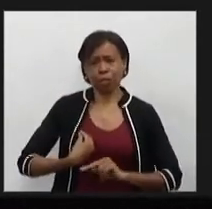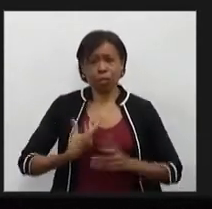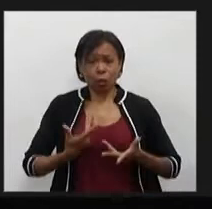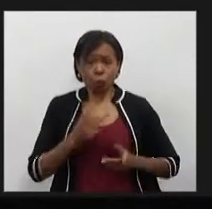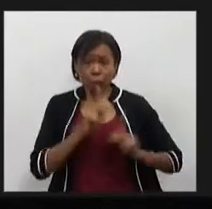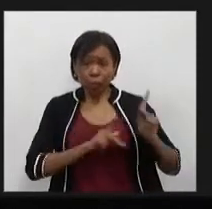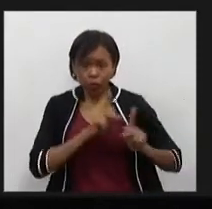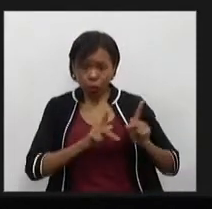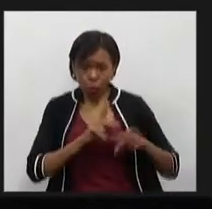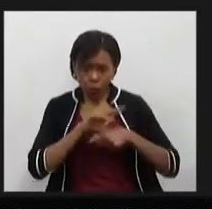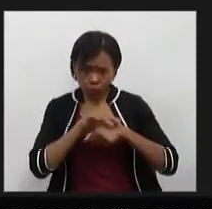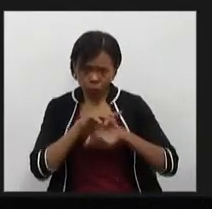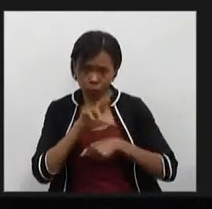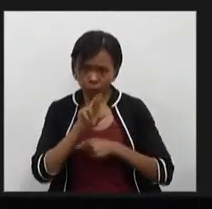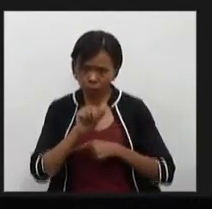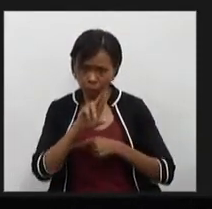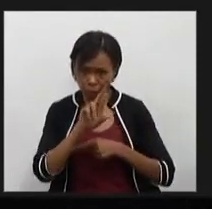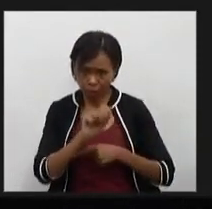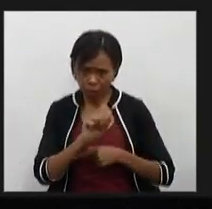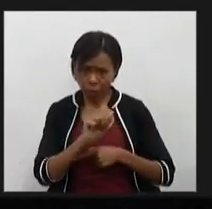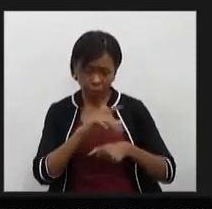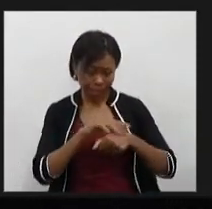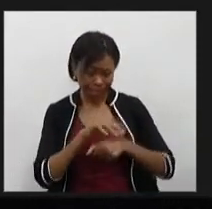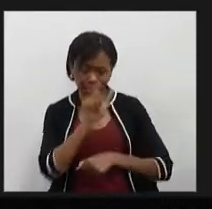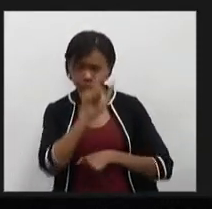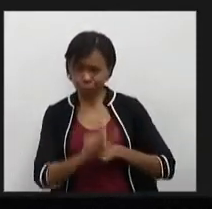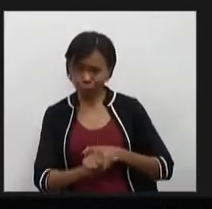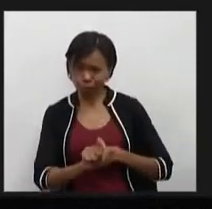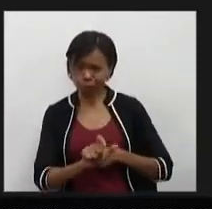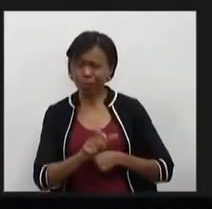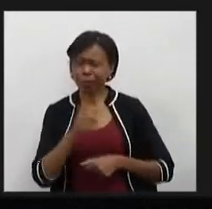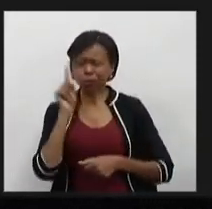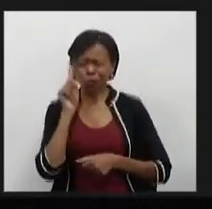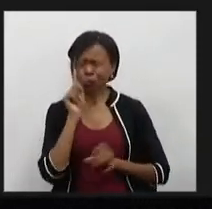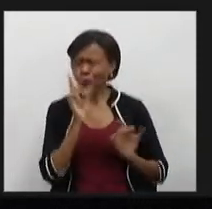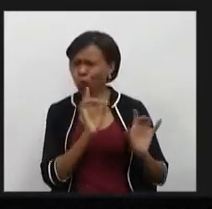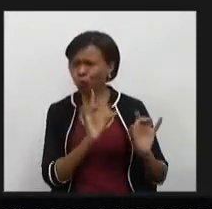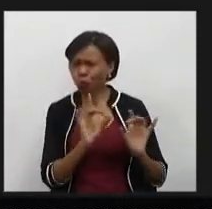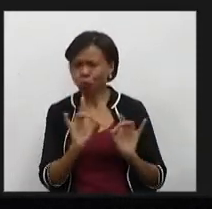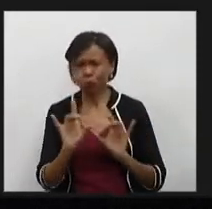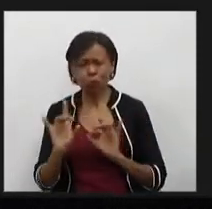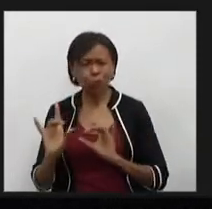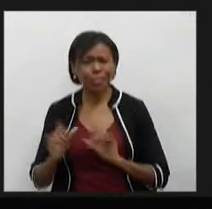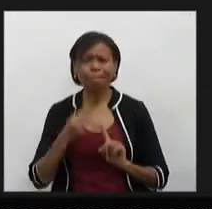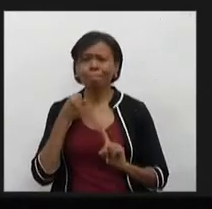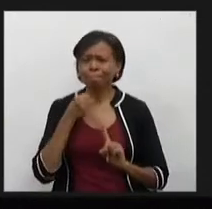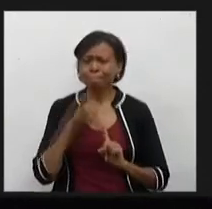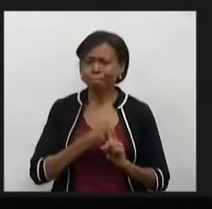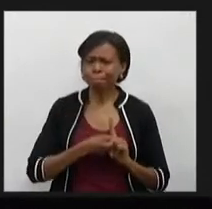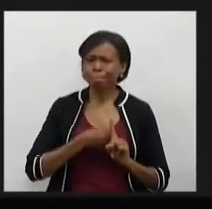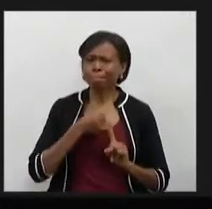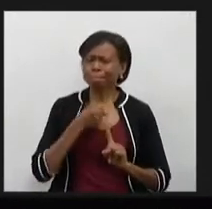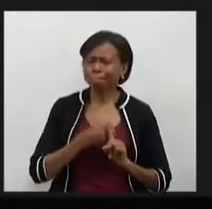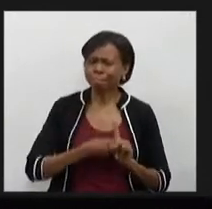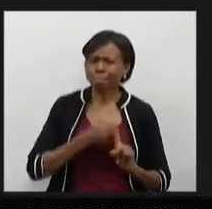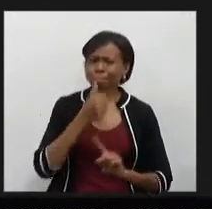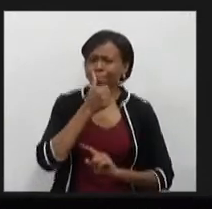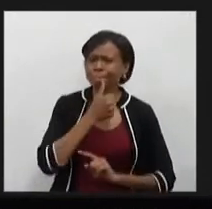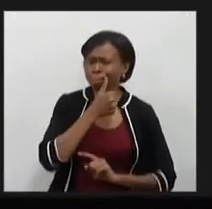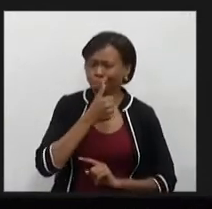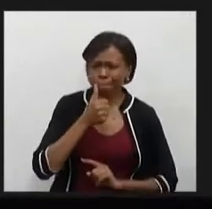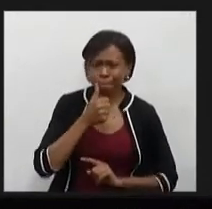isso diariamente, em todas as esferas de sua vida. Constantemente elas lutam pela vida. Eu fico imaginando o